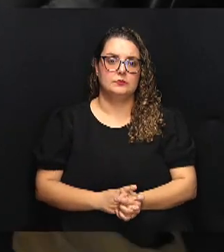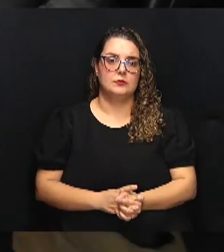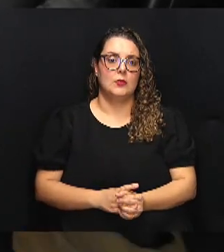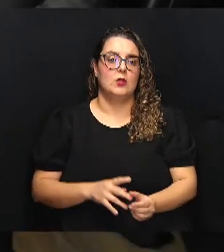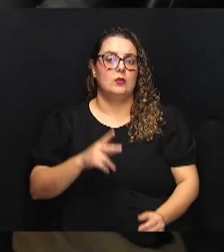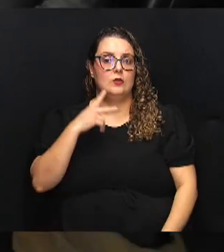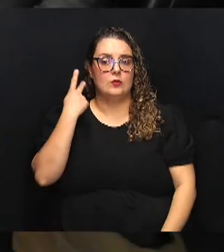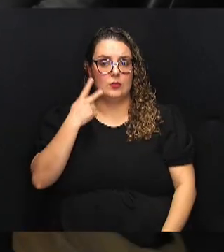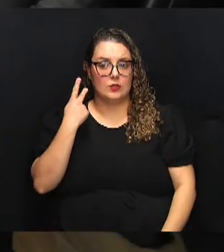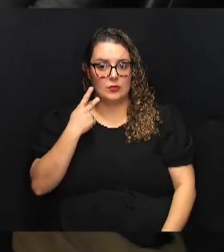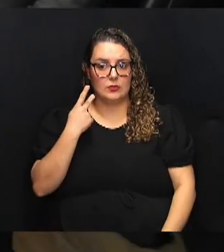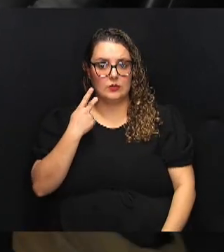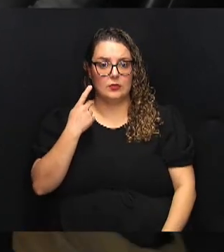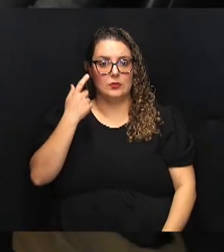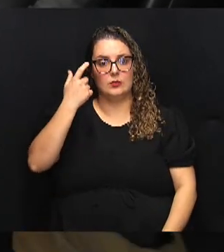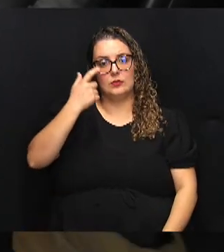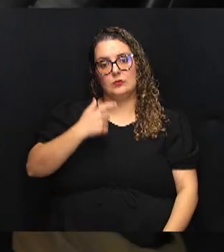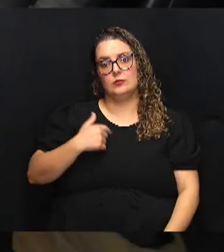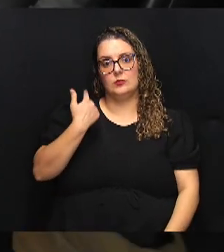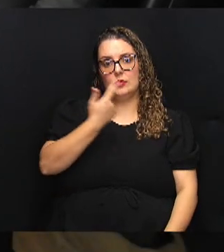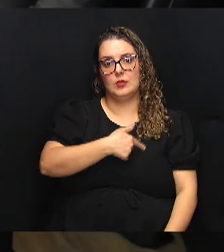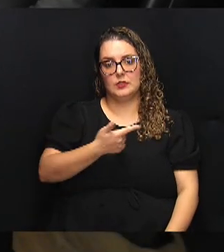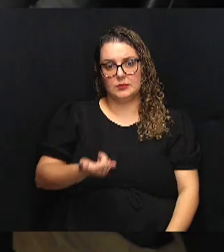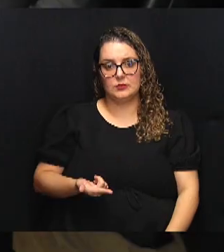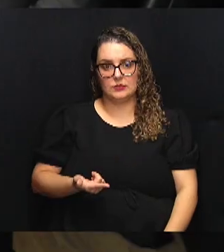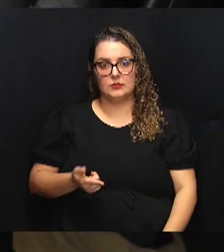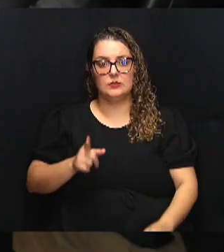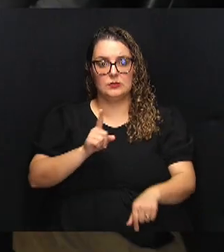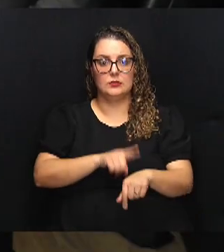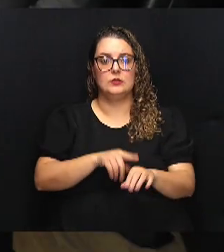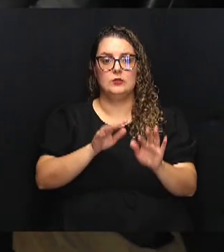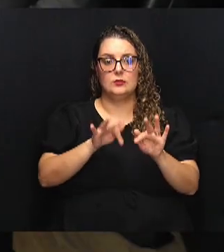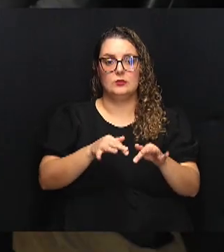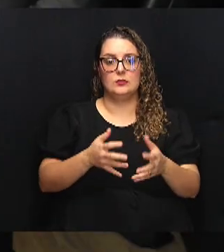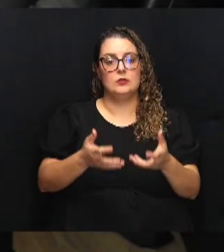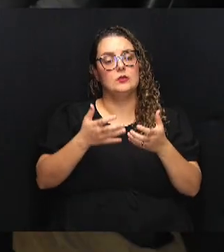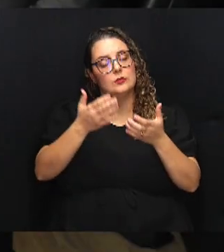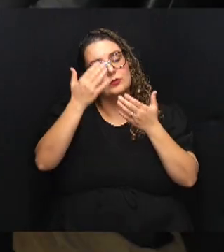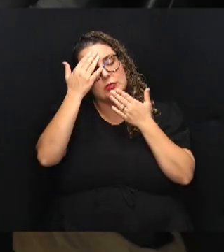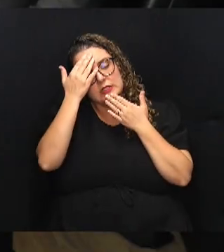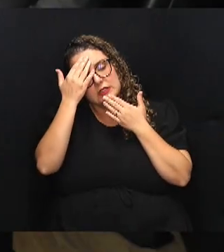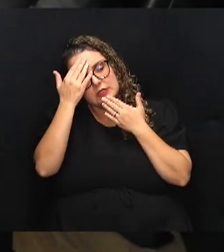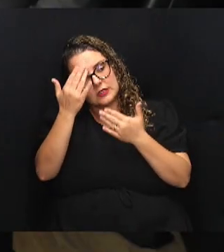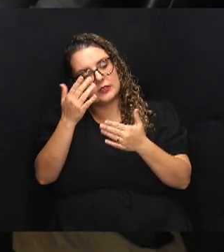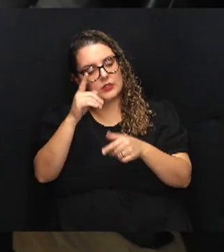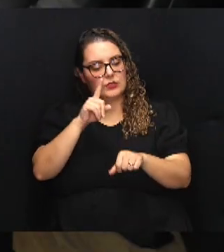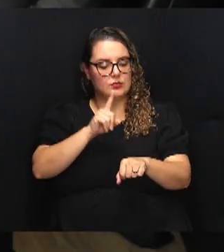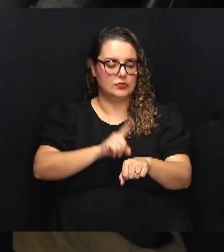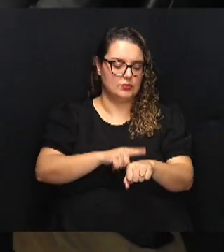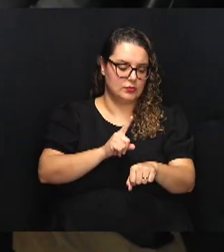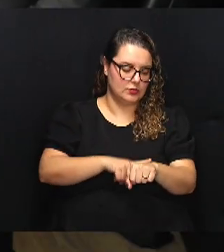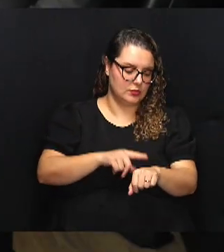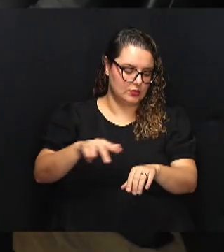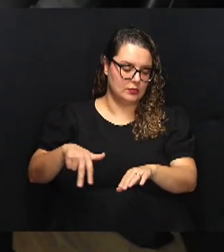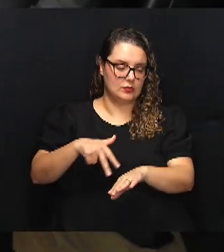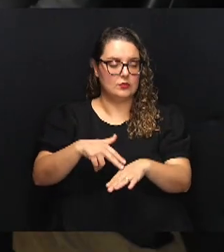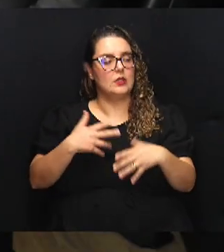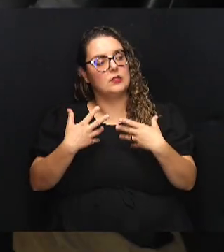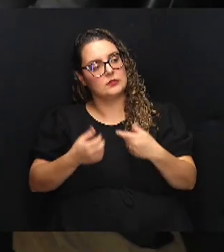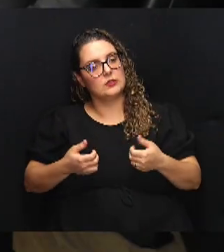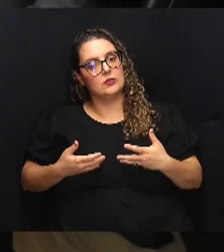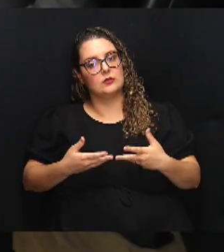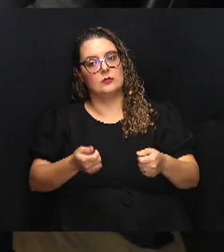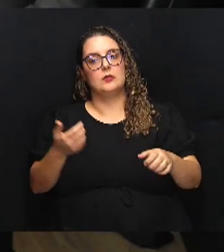Vereador, já estamos aí no tempo final. Queria agradecer muito a disponibilidade do seu tempo, ter aceito o convite